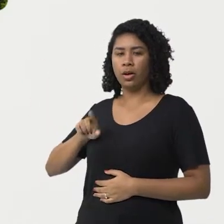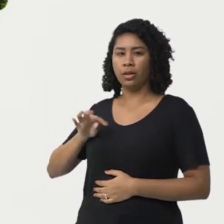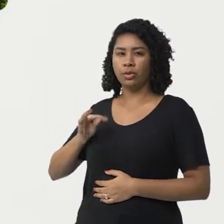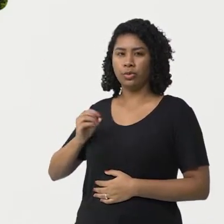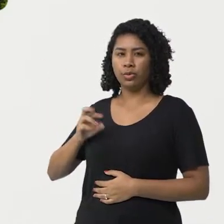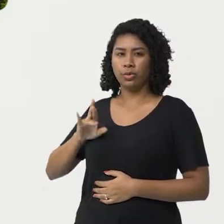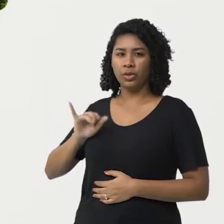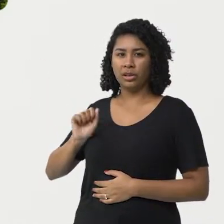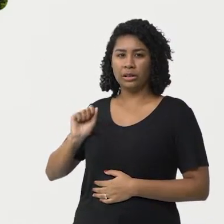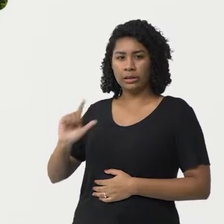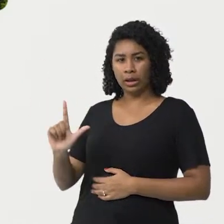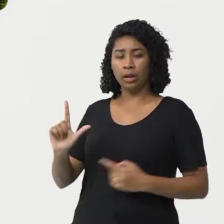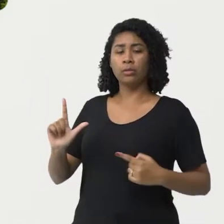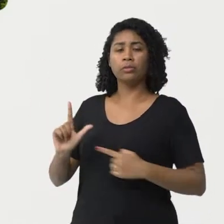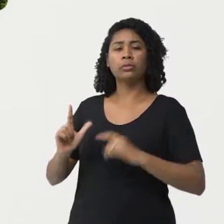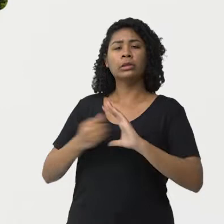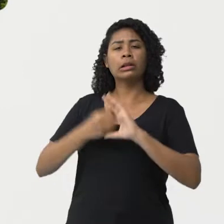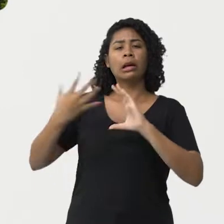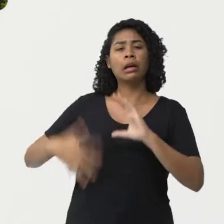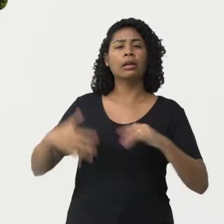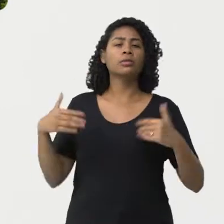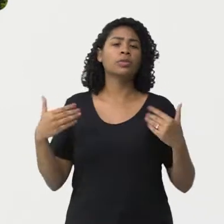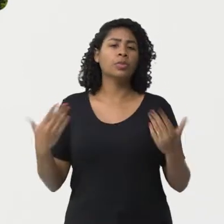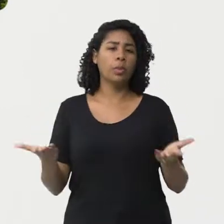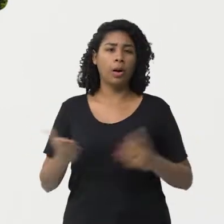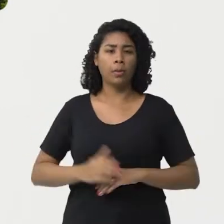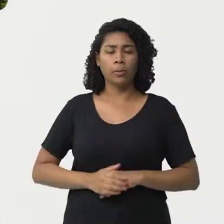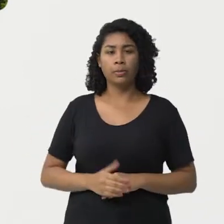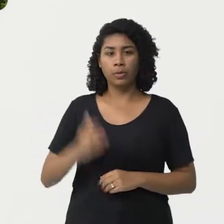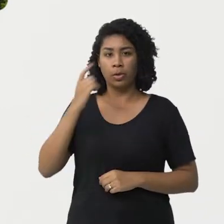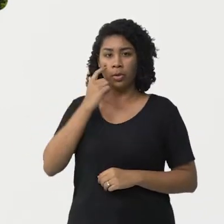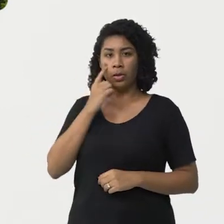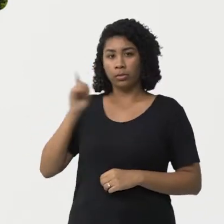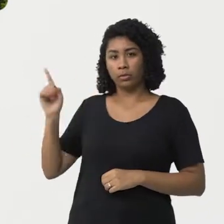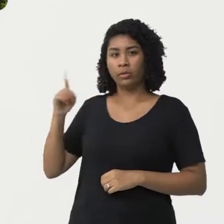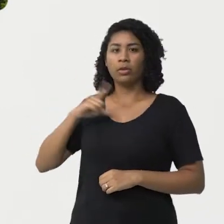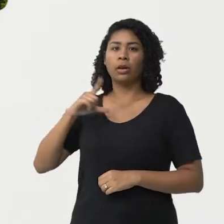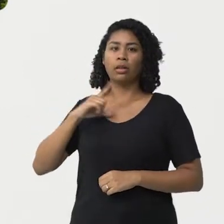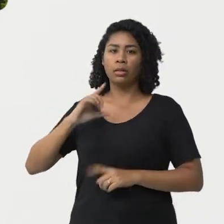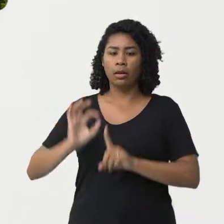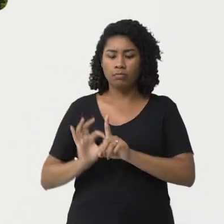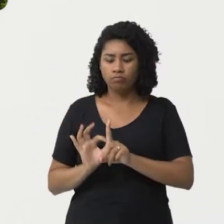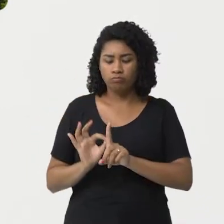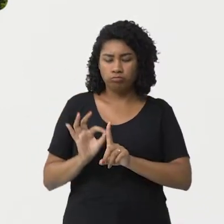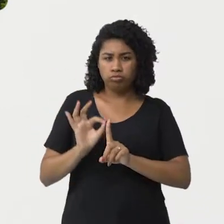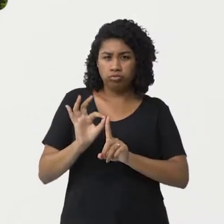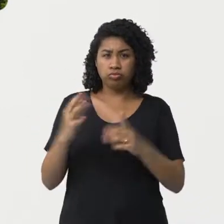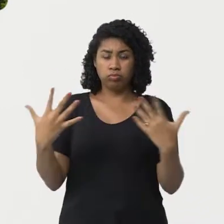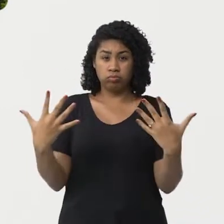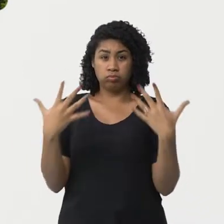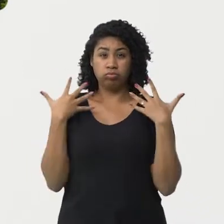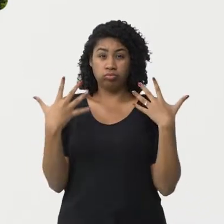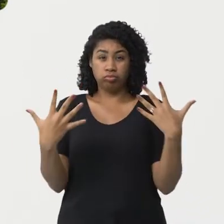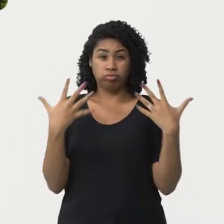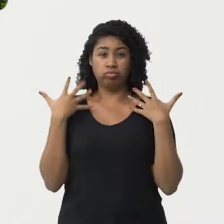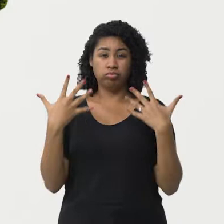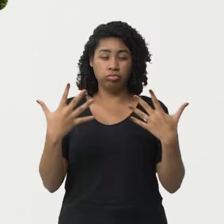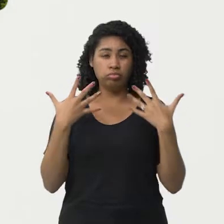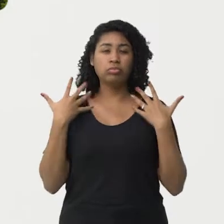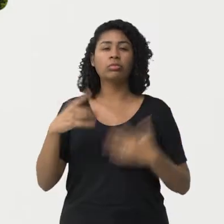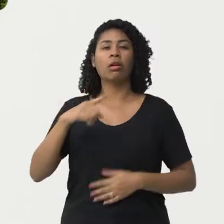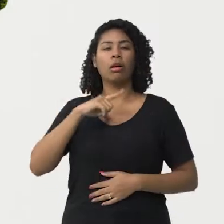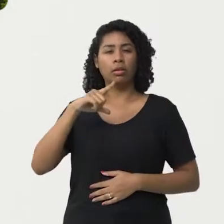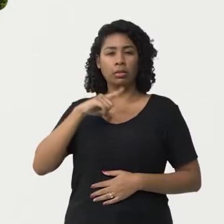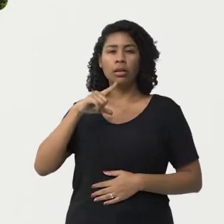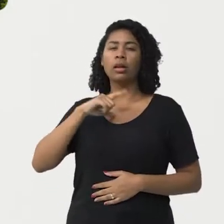a característica desse clima? É um clima que vai ter altas temperaturas, ou seja, vai ser quente, vai receber